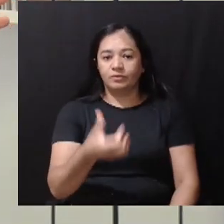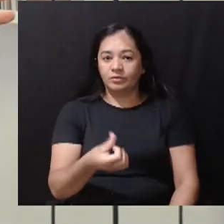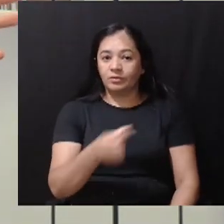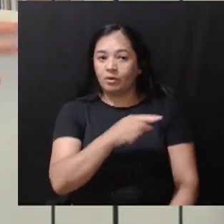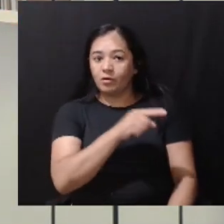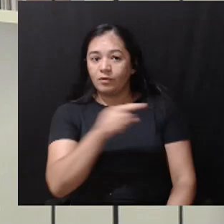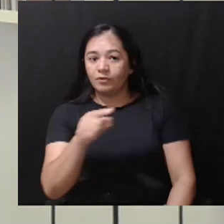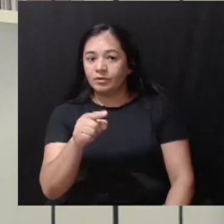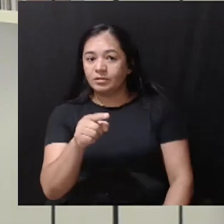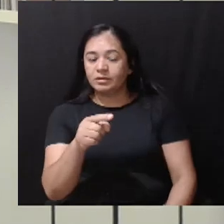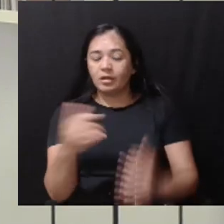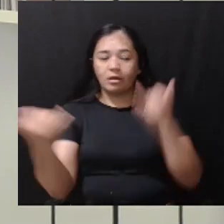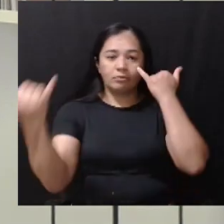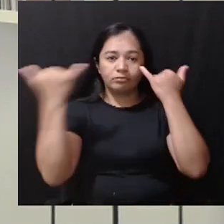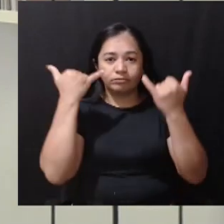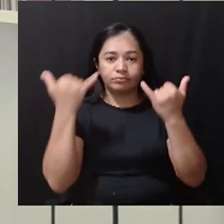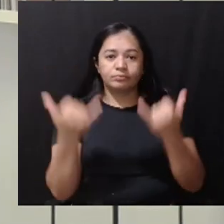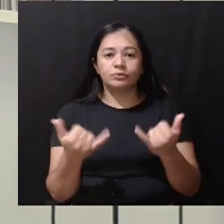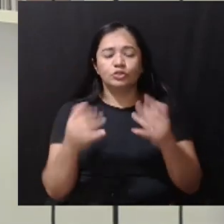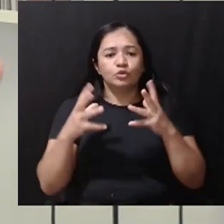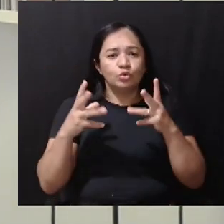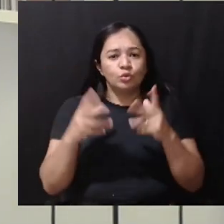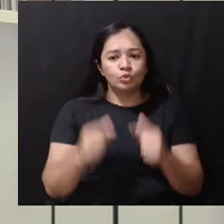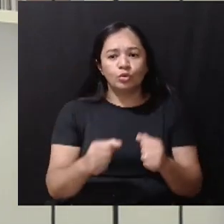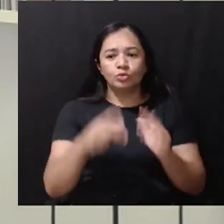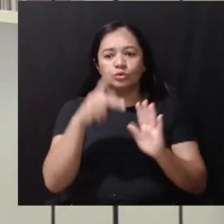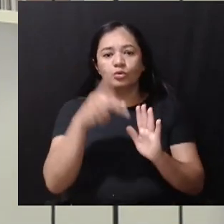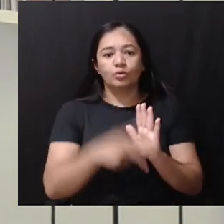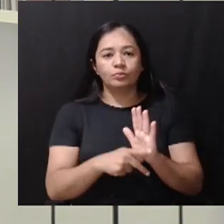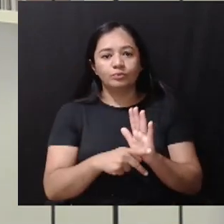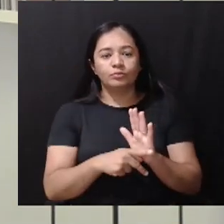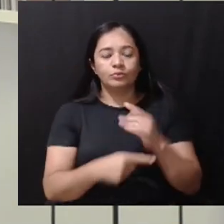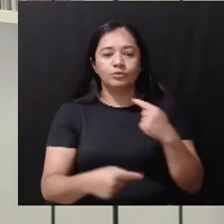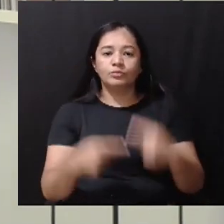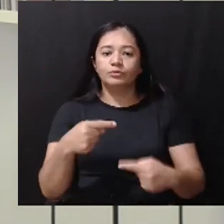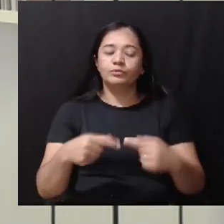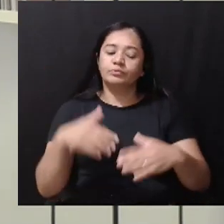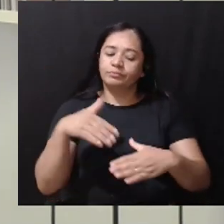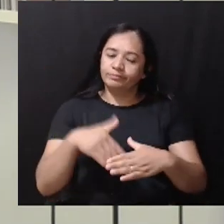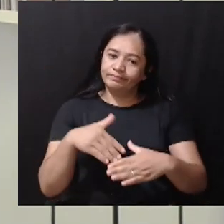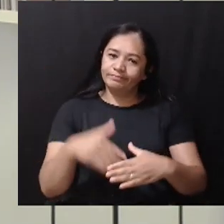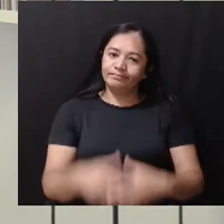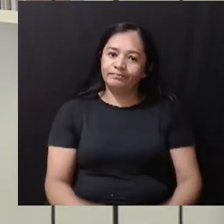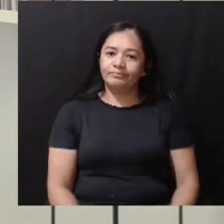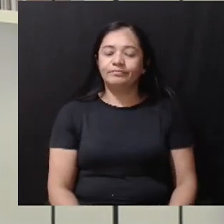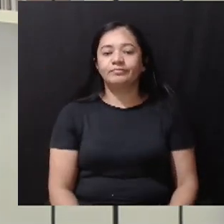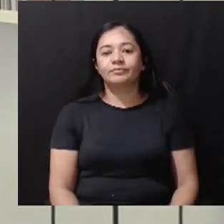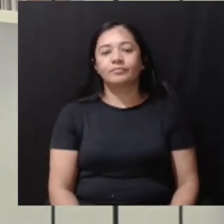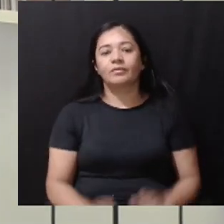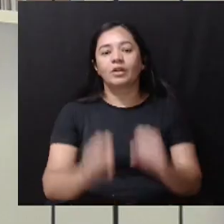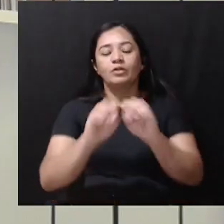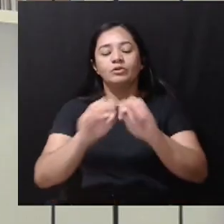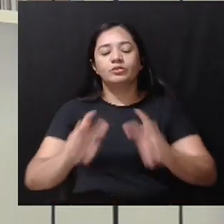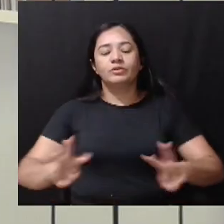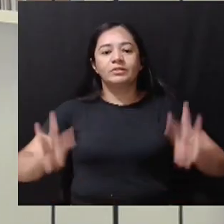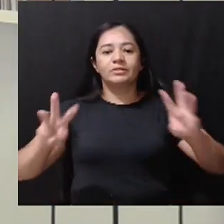bem informado, conferir todos os projetos que serão discutidos e votados, é só entrar no site da Câmara,